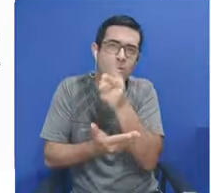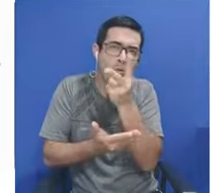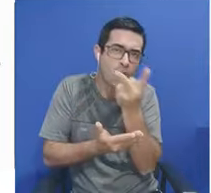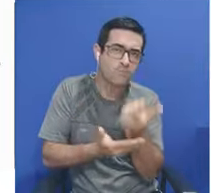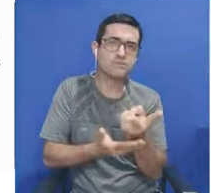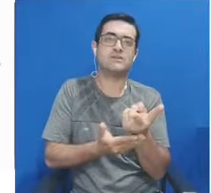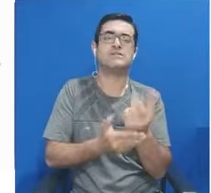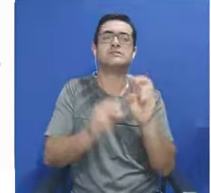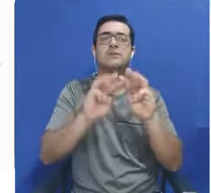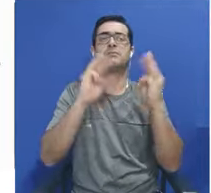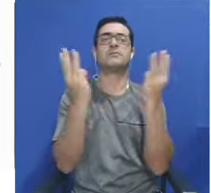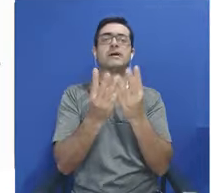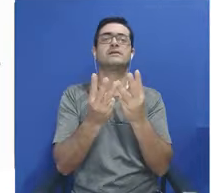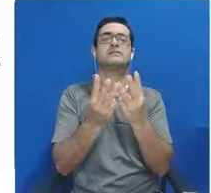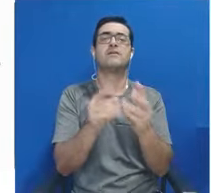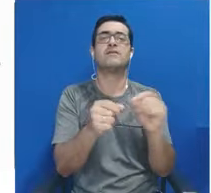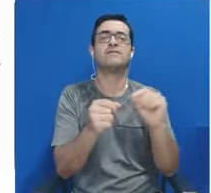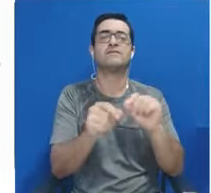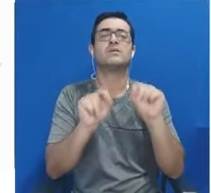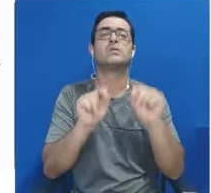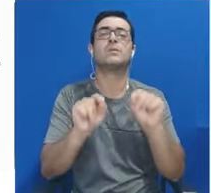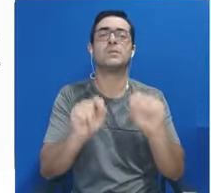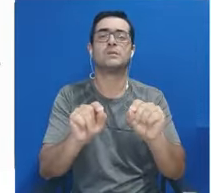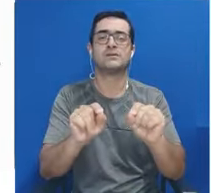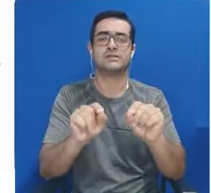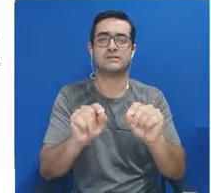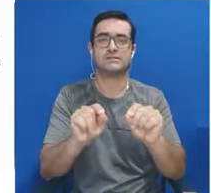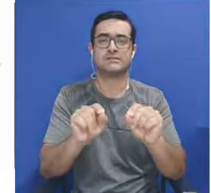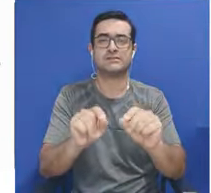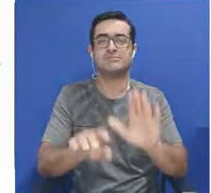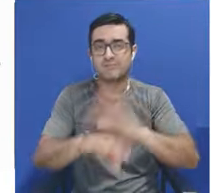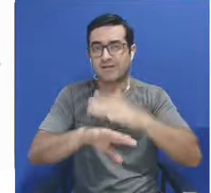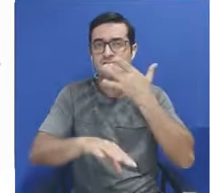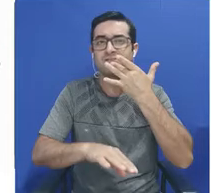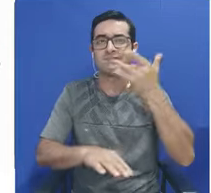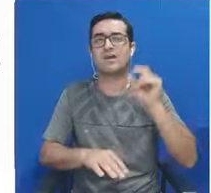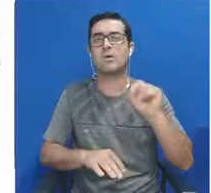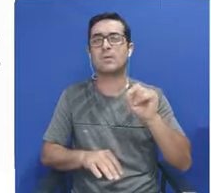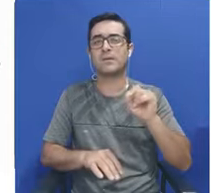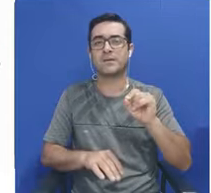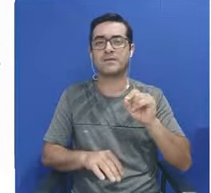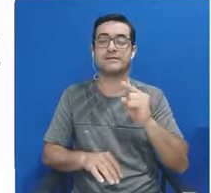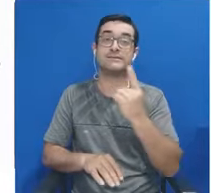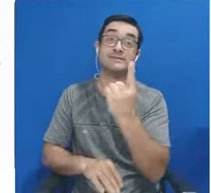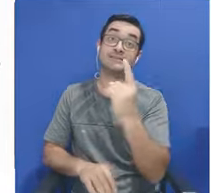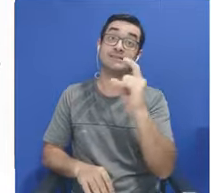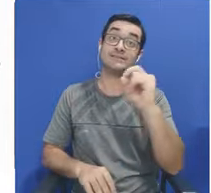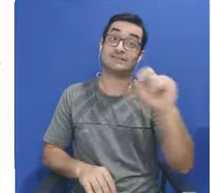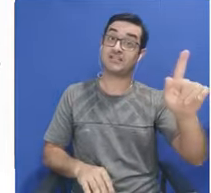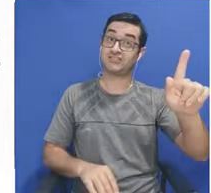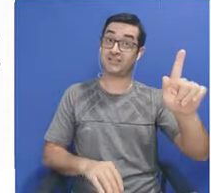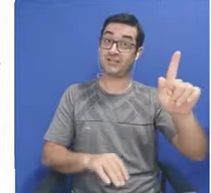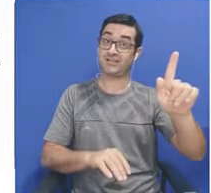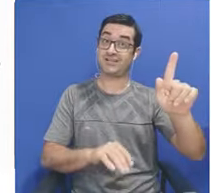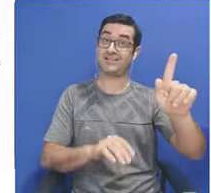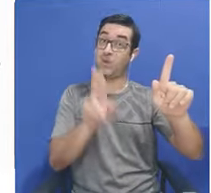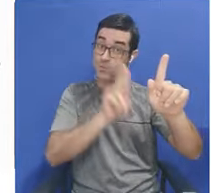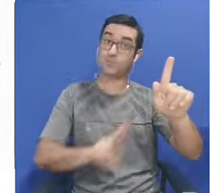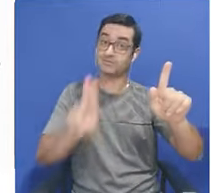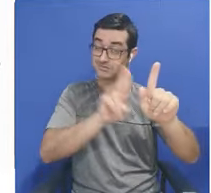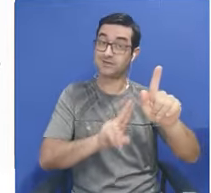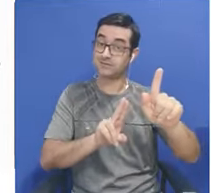fácil, eu usei 100 gramas. Porque aí eu tenho, ó, a minha porcentagem em massa,